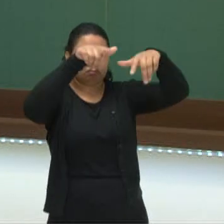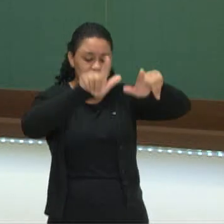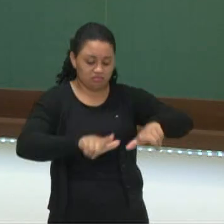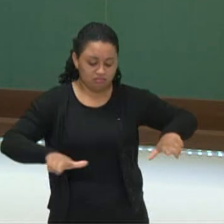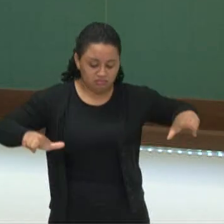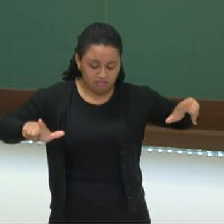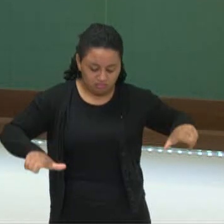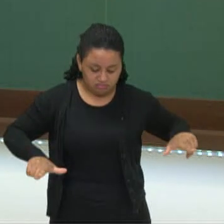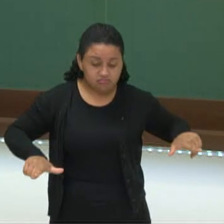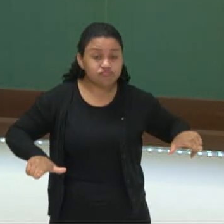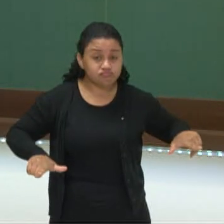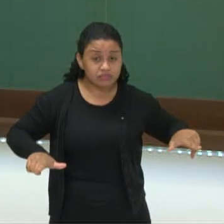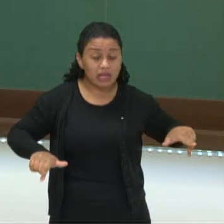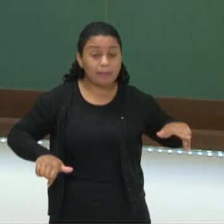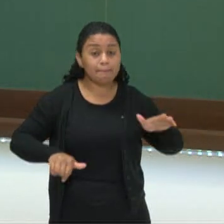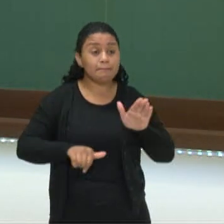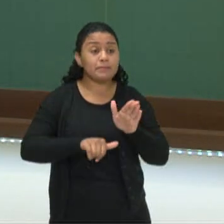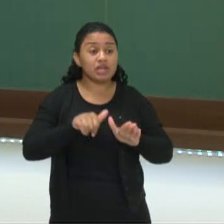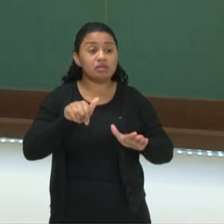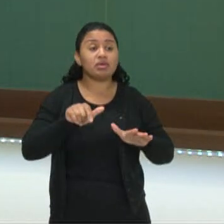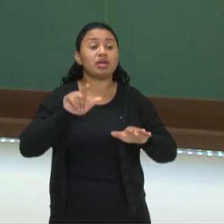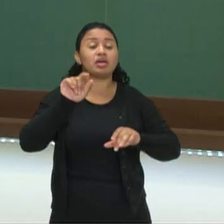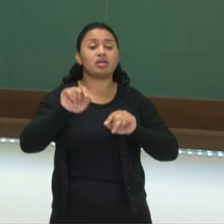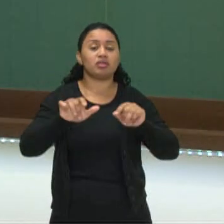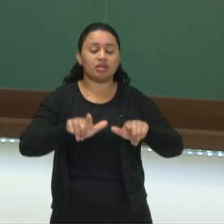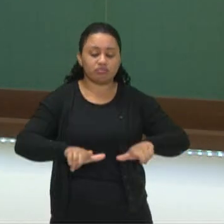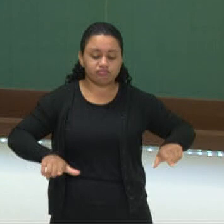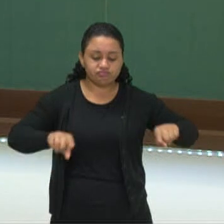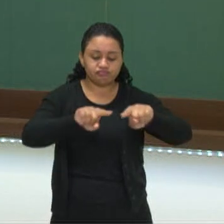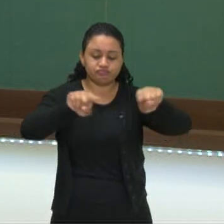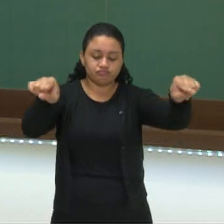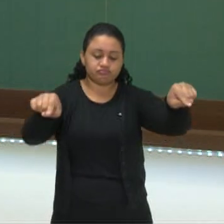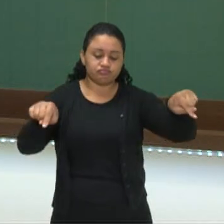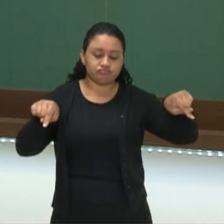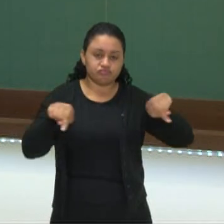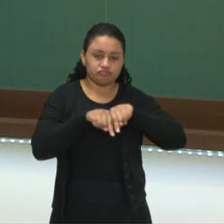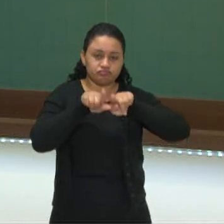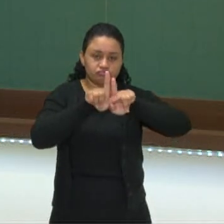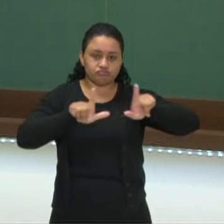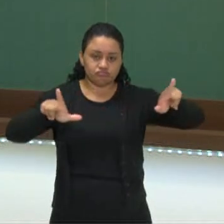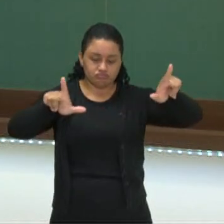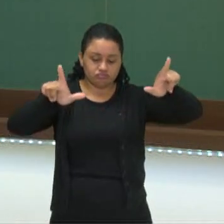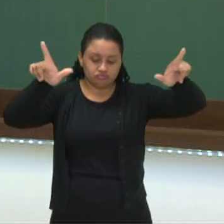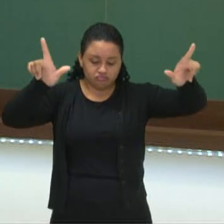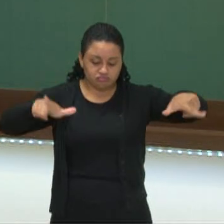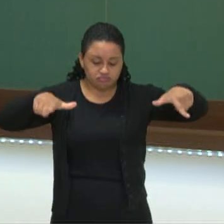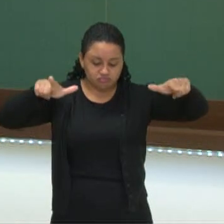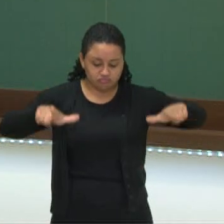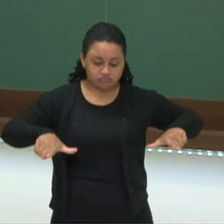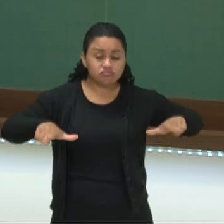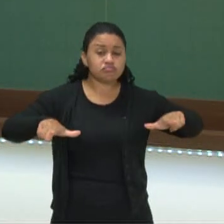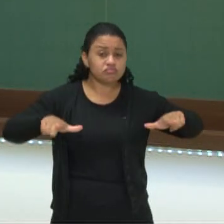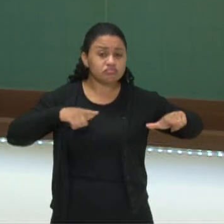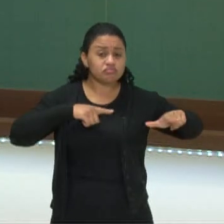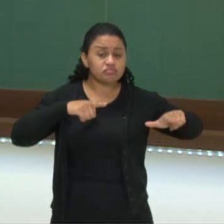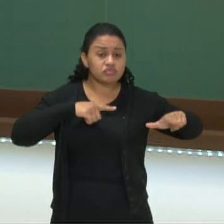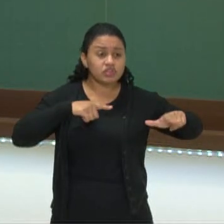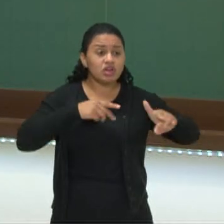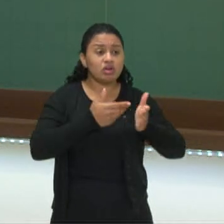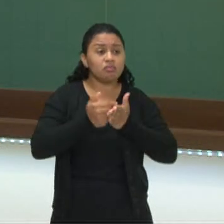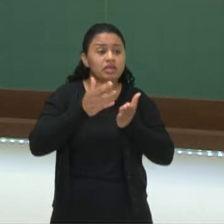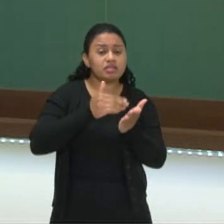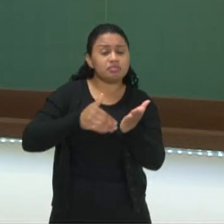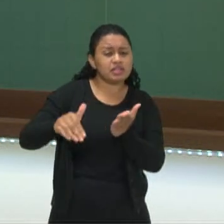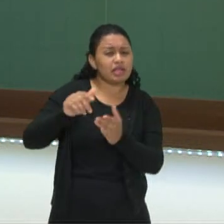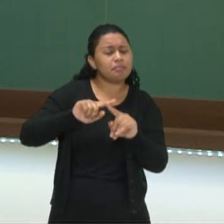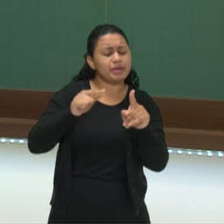horizontal. E ele pega a tela com a própria moldura, com o próprio quadrado de trás e começa a pintar.